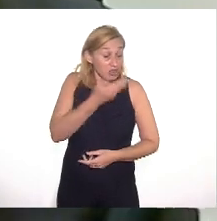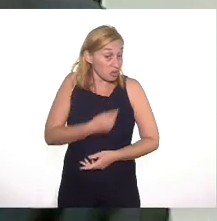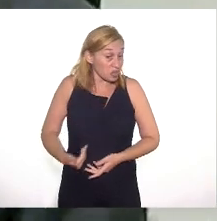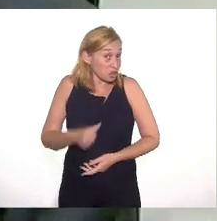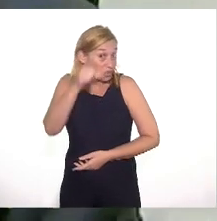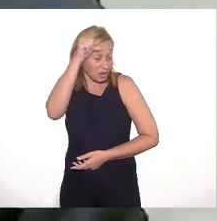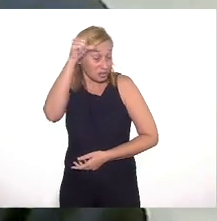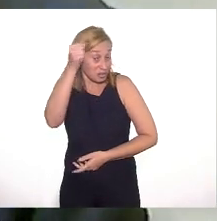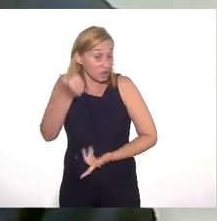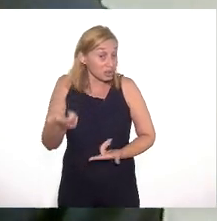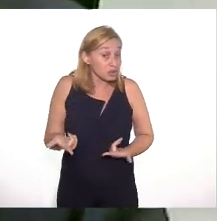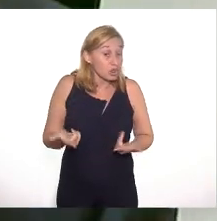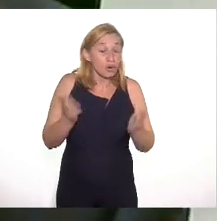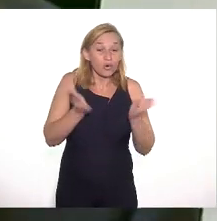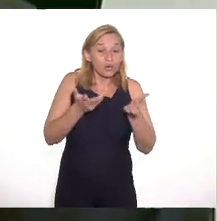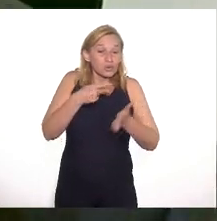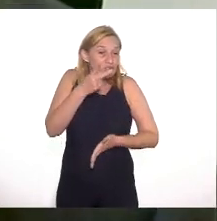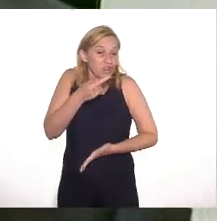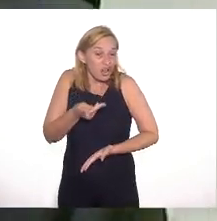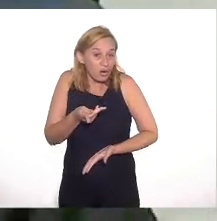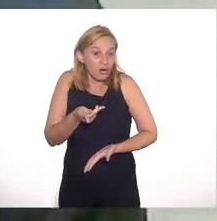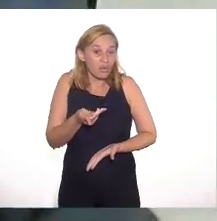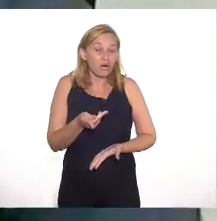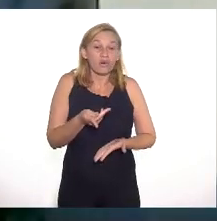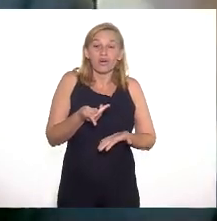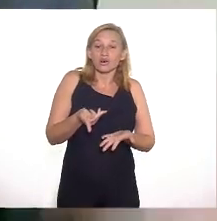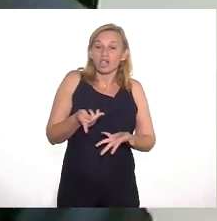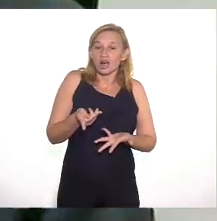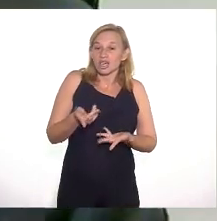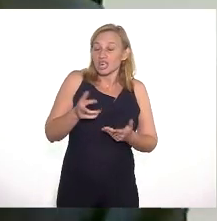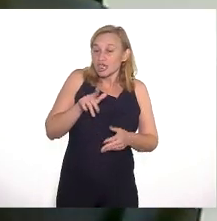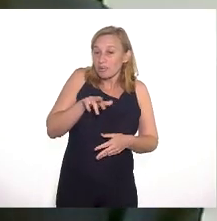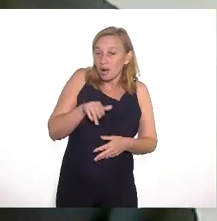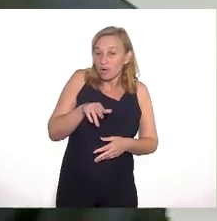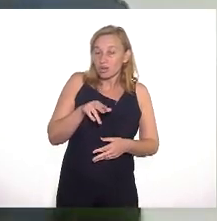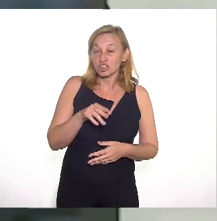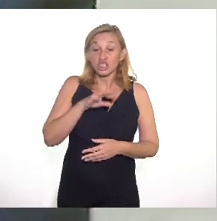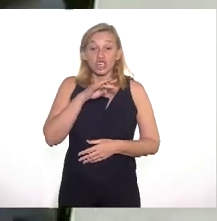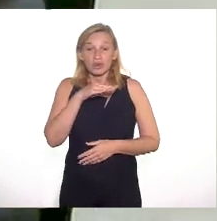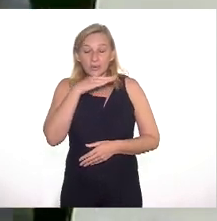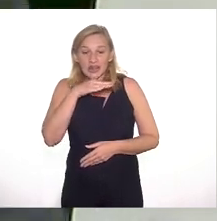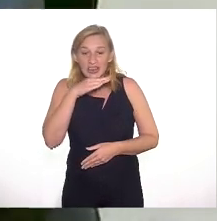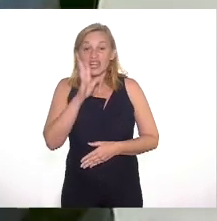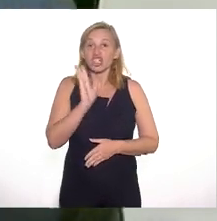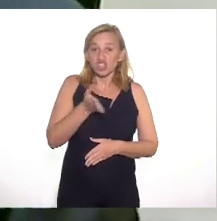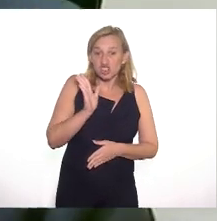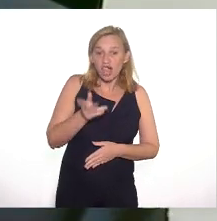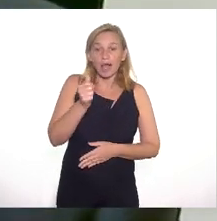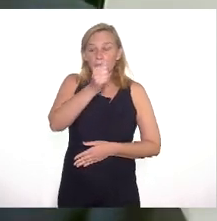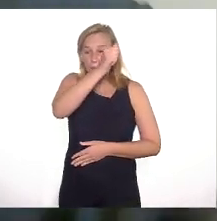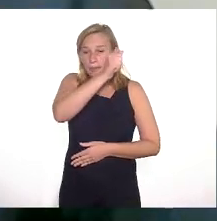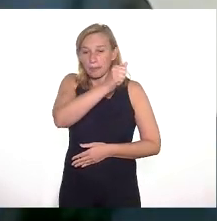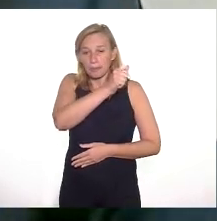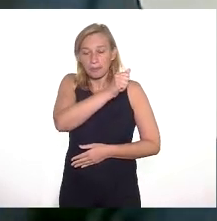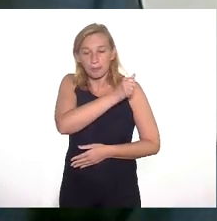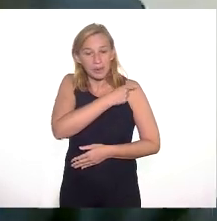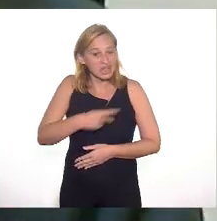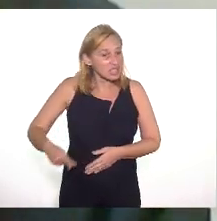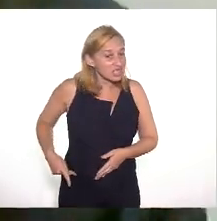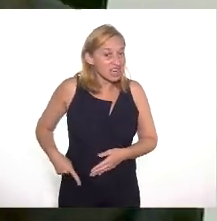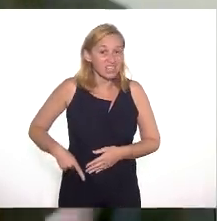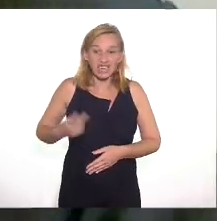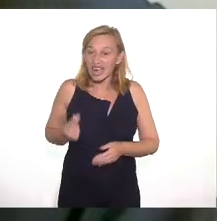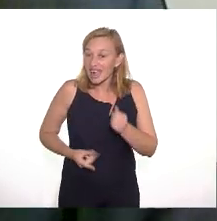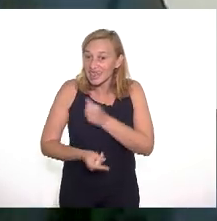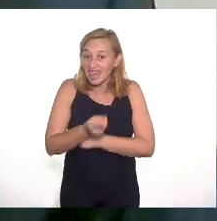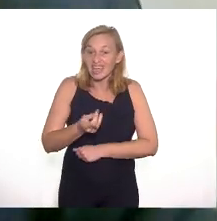Cláudio Castro, quando hoje apontou o nosso querido irmão, o deputado Chiquinho da Mangueira, que já foi presidente, nosso eterno presidente